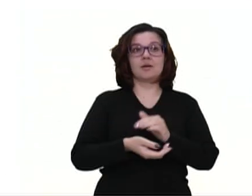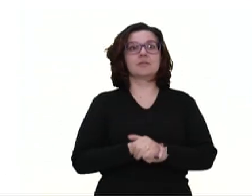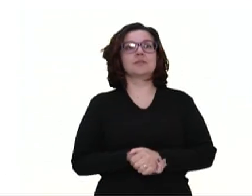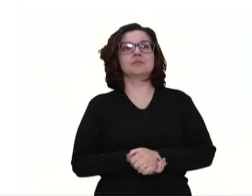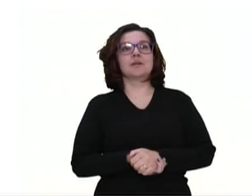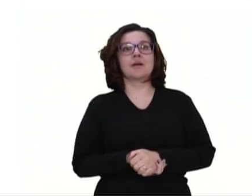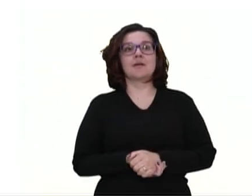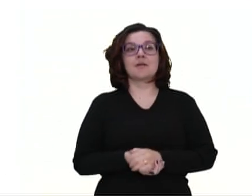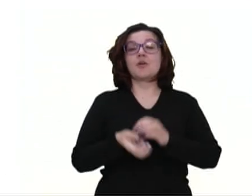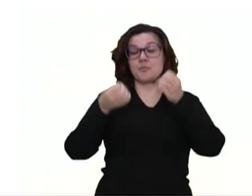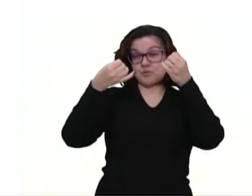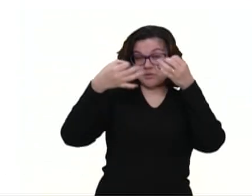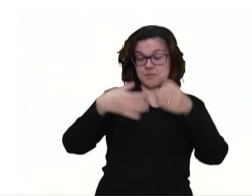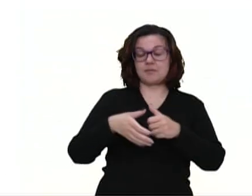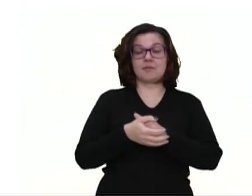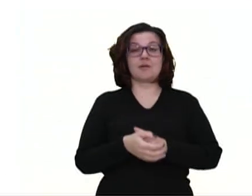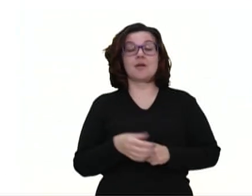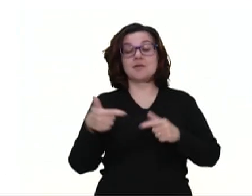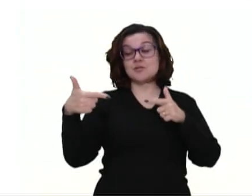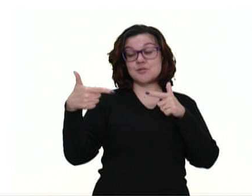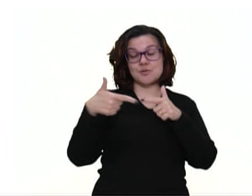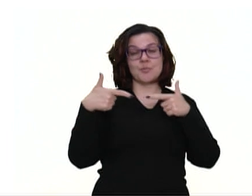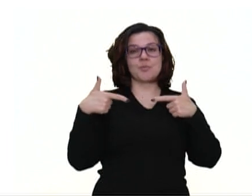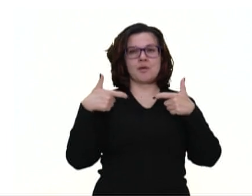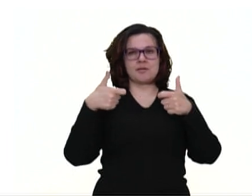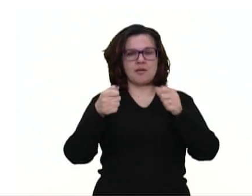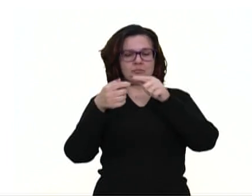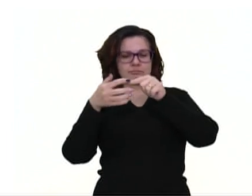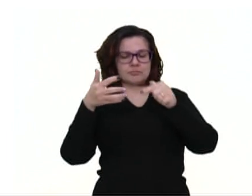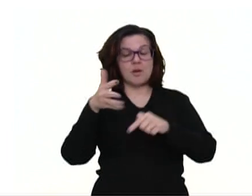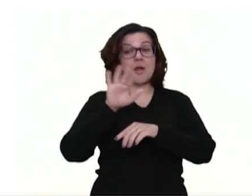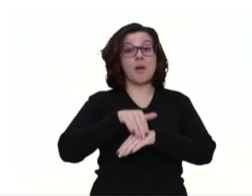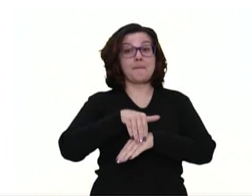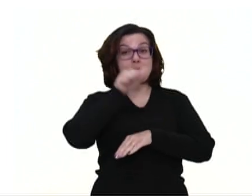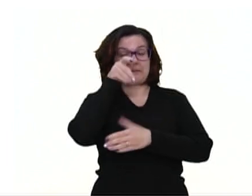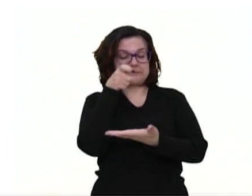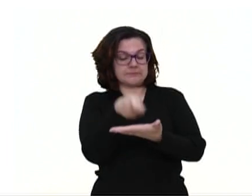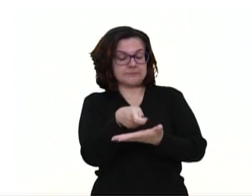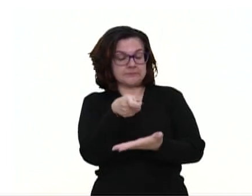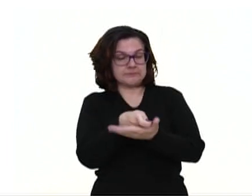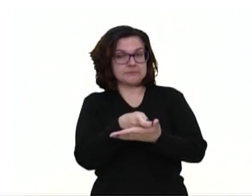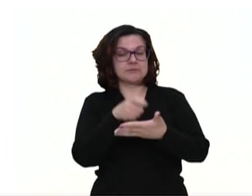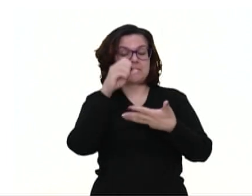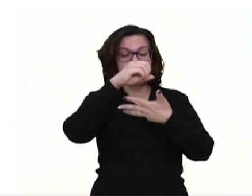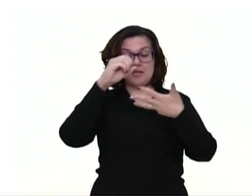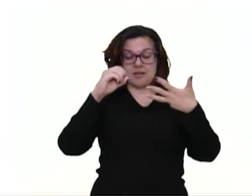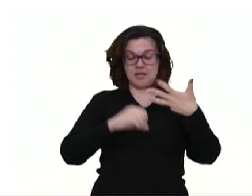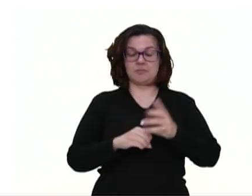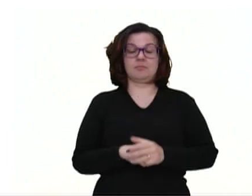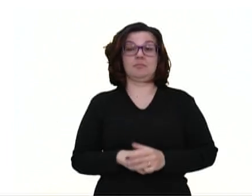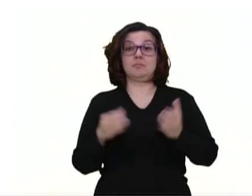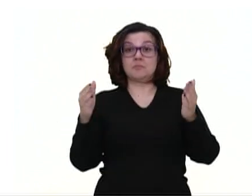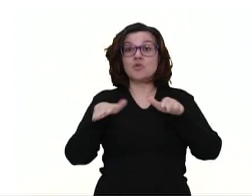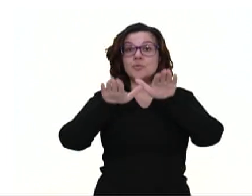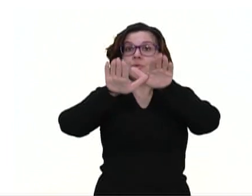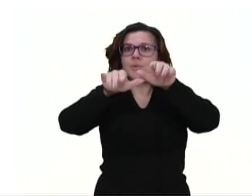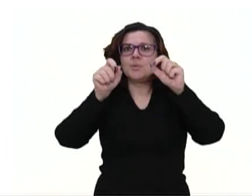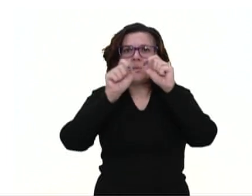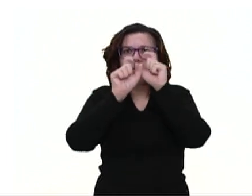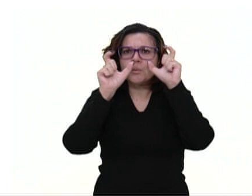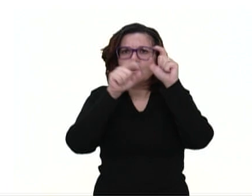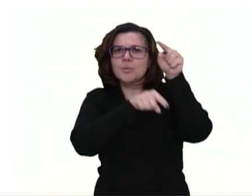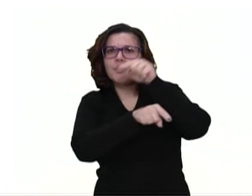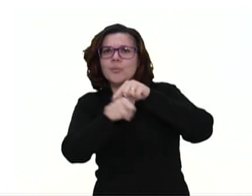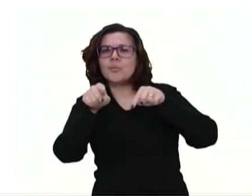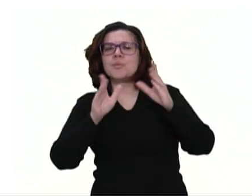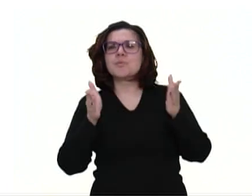a Segunda Guerra Mundial, naqueles aspectos mais cobrados pelo Enem. professor aqui chama a atenção para algumas